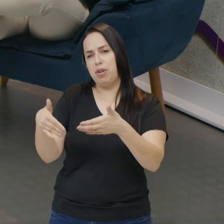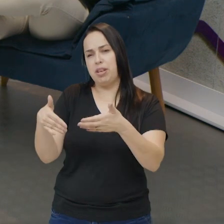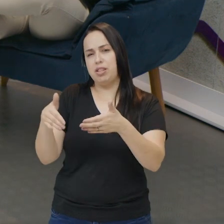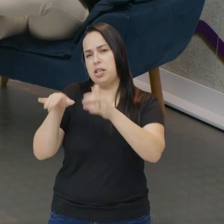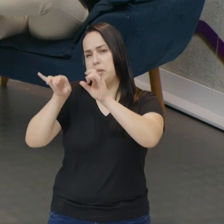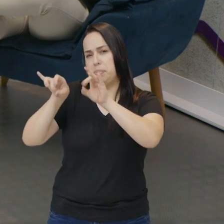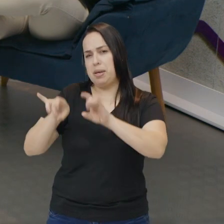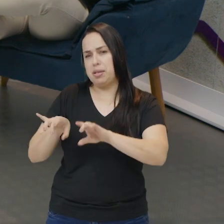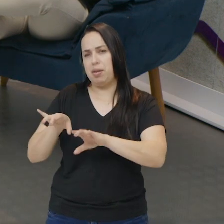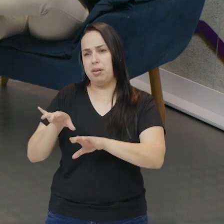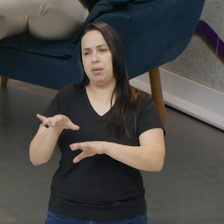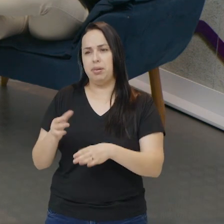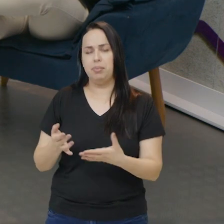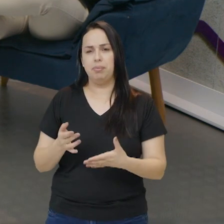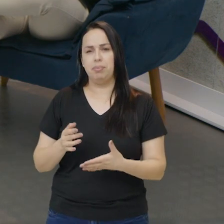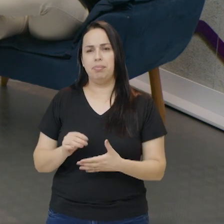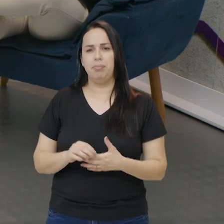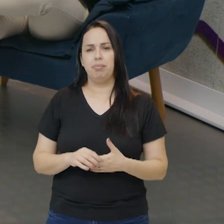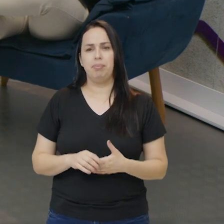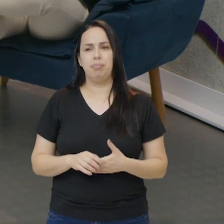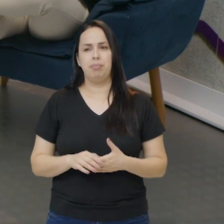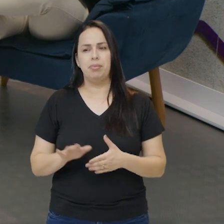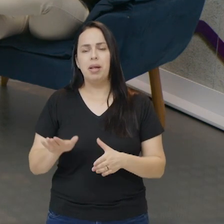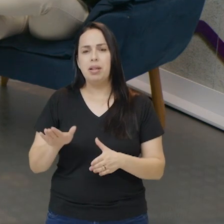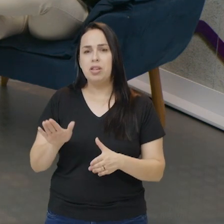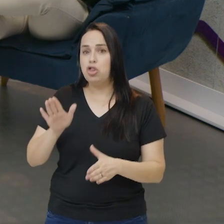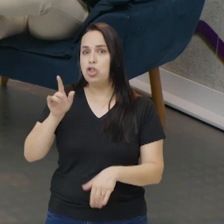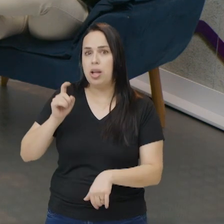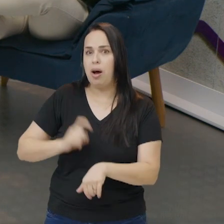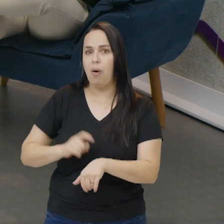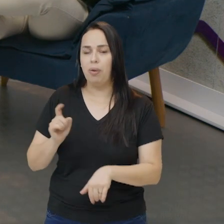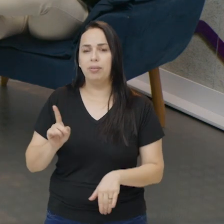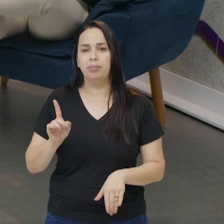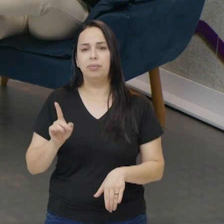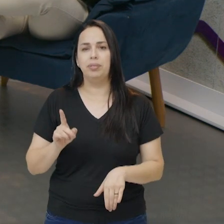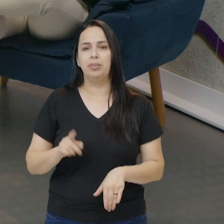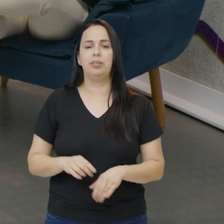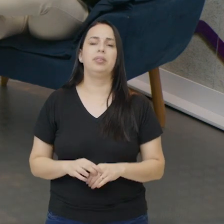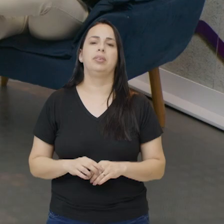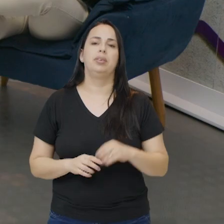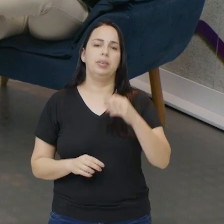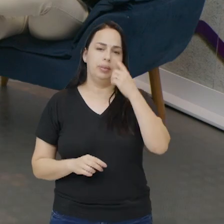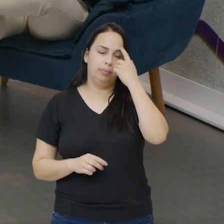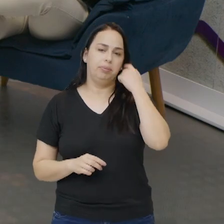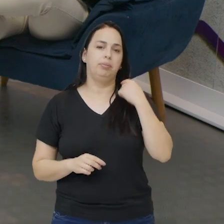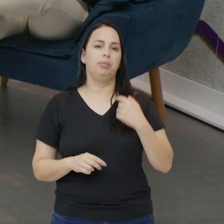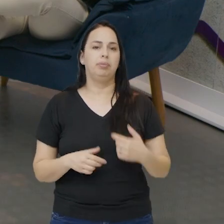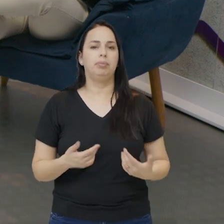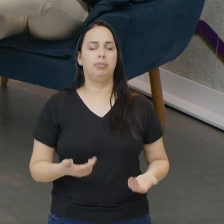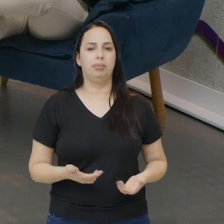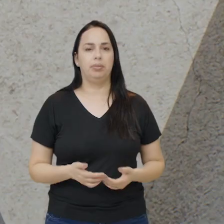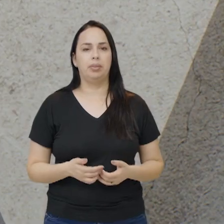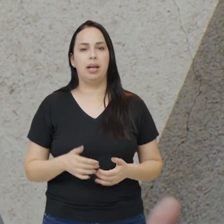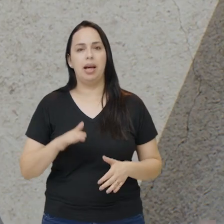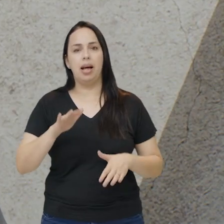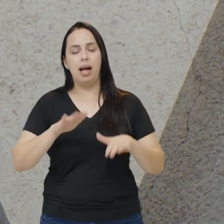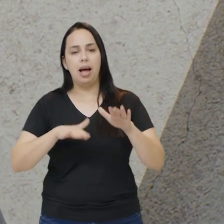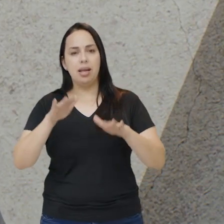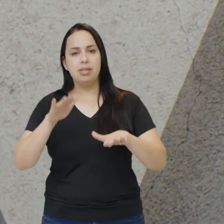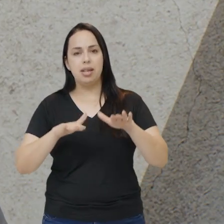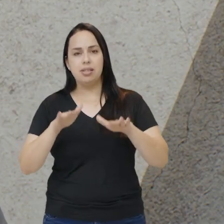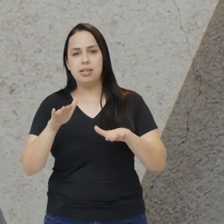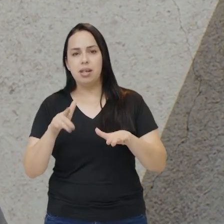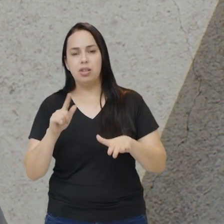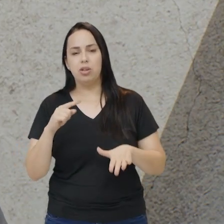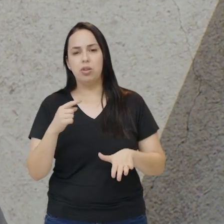específico, né? Específico de depressivo, vamos dizer assim, mais de pressão, momento de pressão. o que muitas vezes